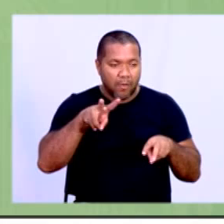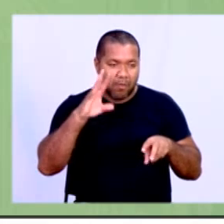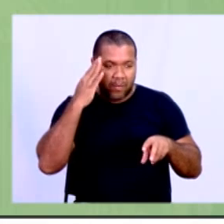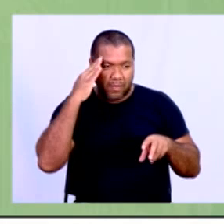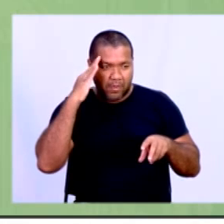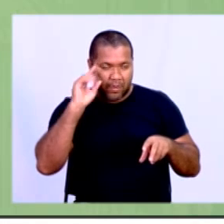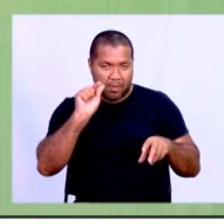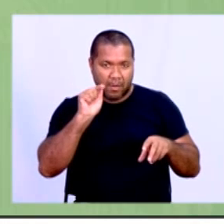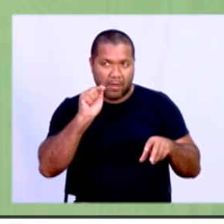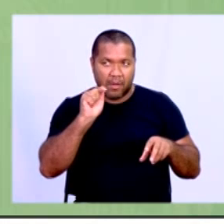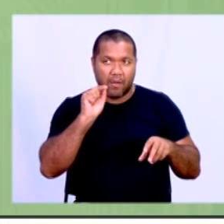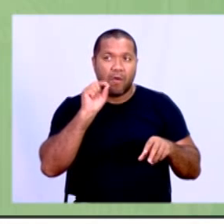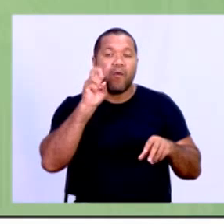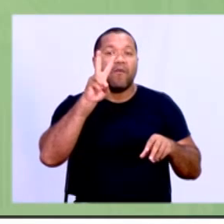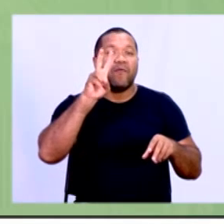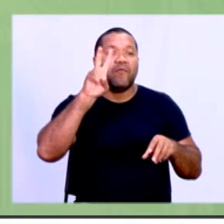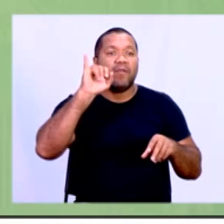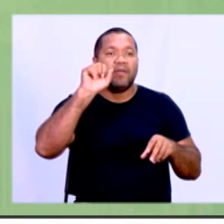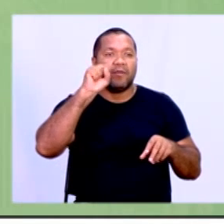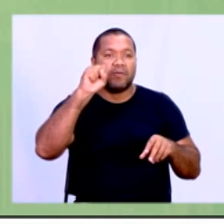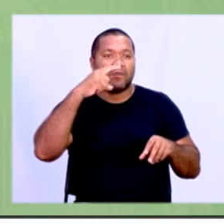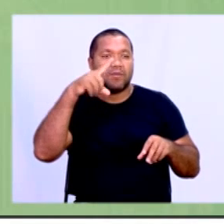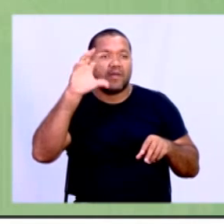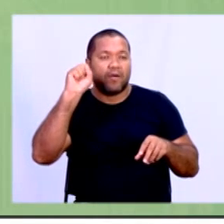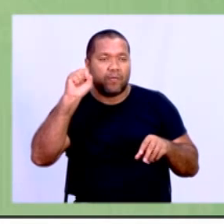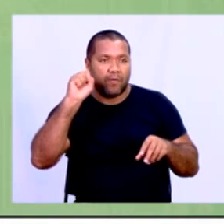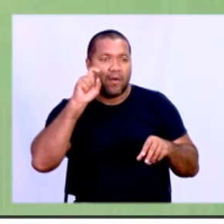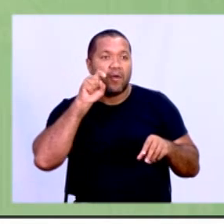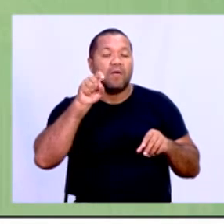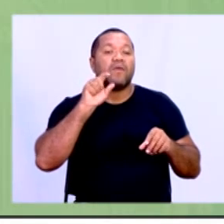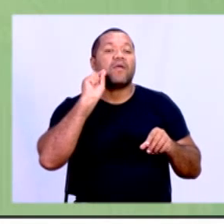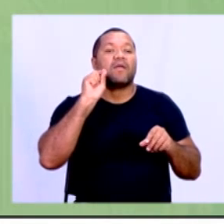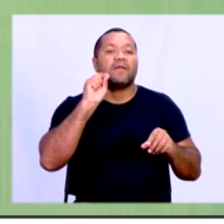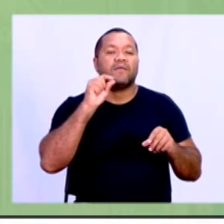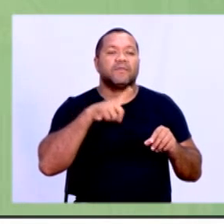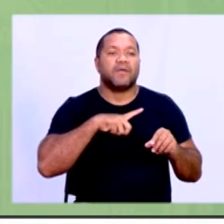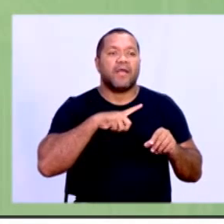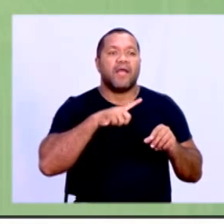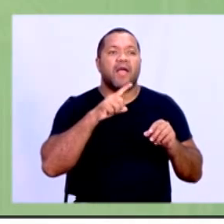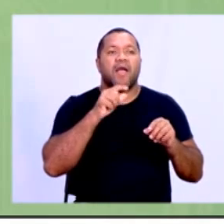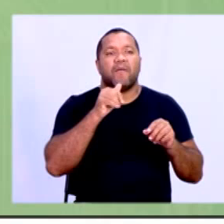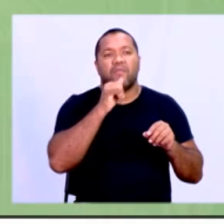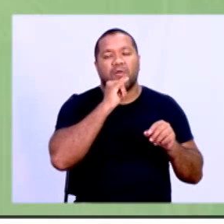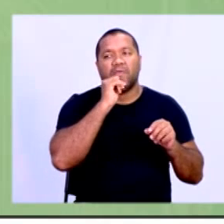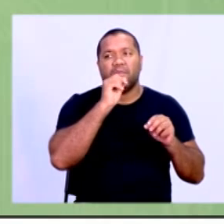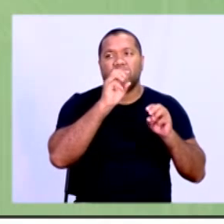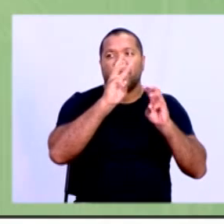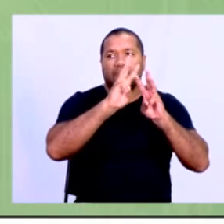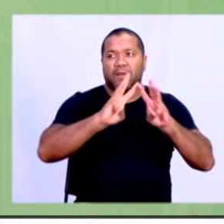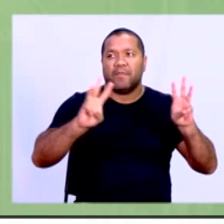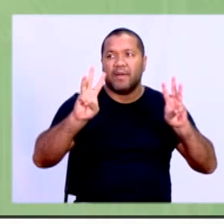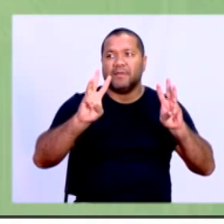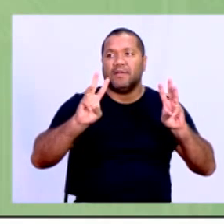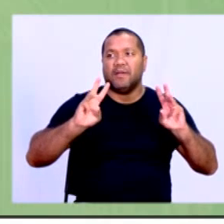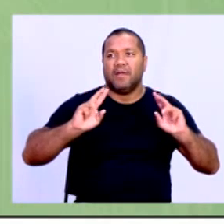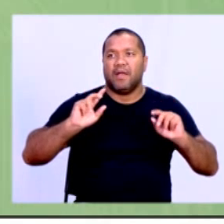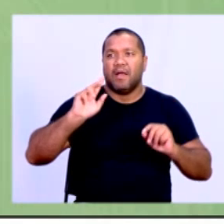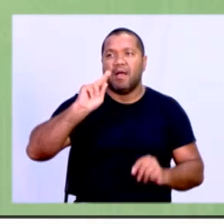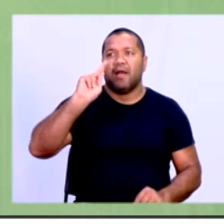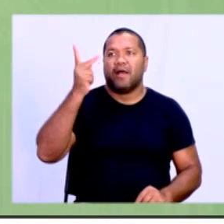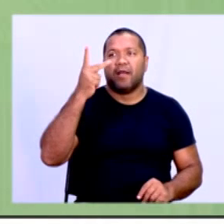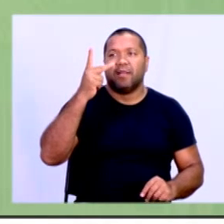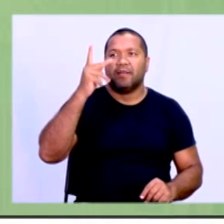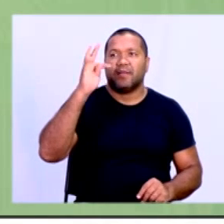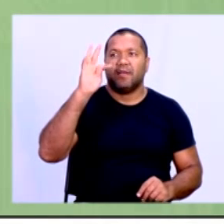né? O visão seria o que a minha página HTML, por exemplo, se eu quisesse mostrar uma página